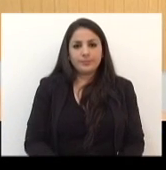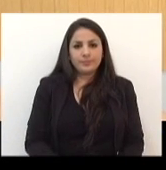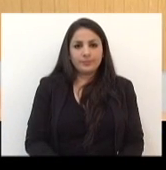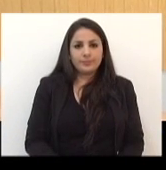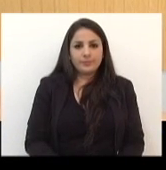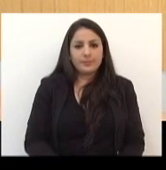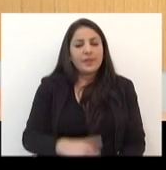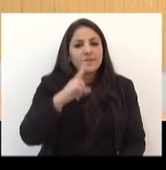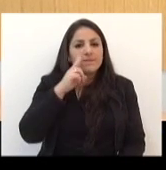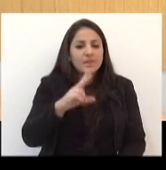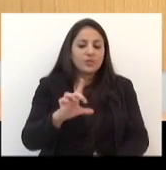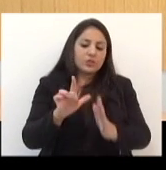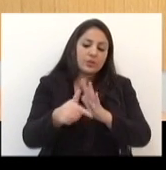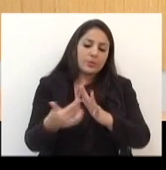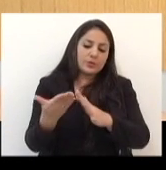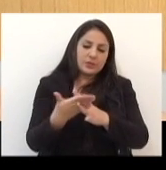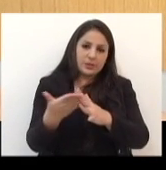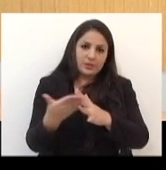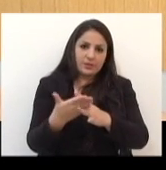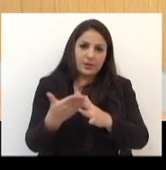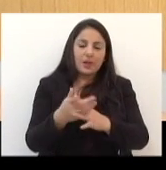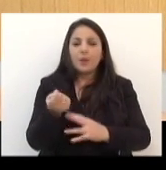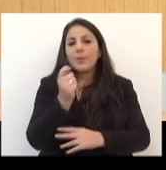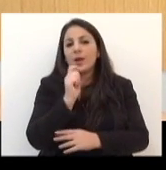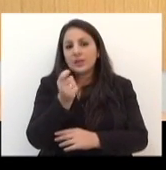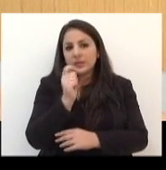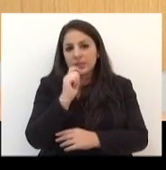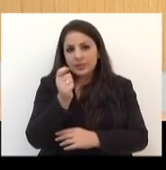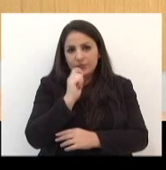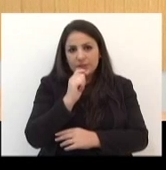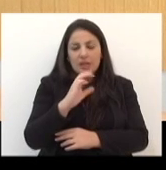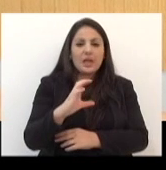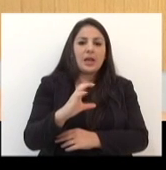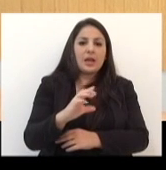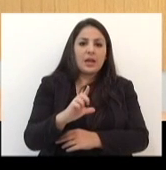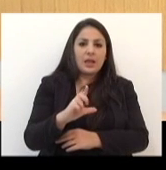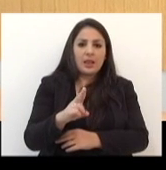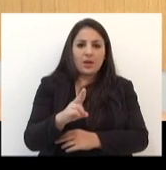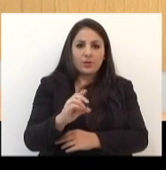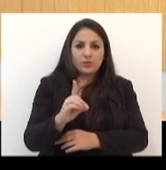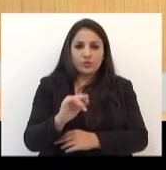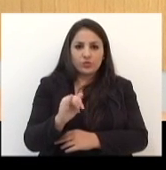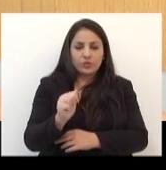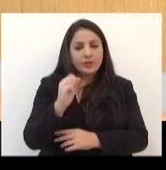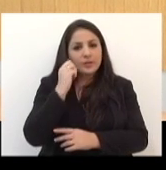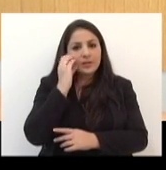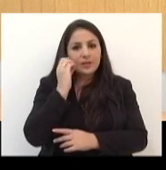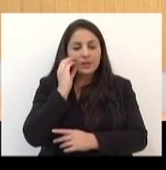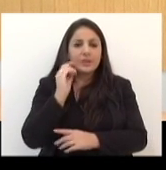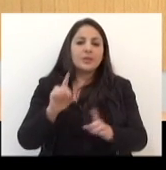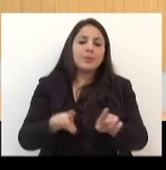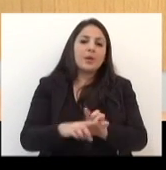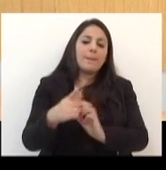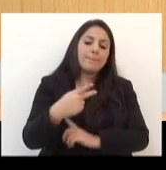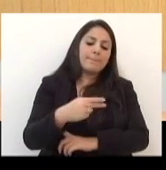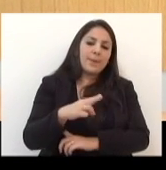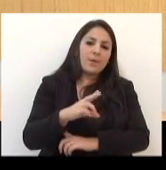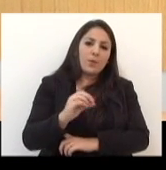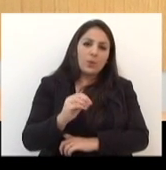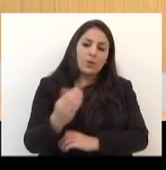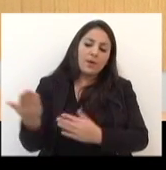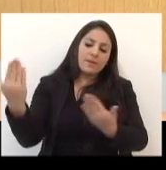4560. E veja no próximo bloco uma entrevista com Cláudia Furlaneto e Paulo Pontual sobre a vinda